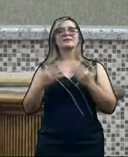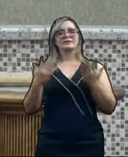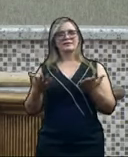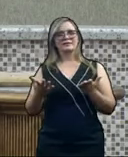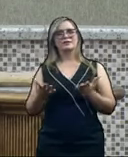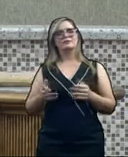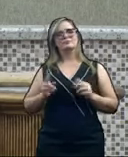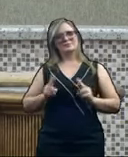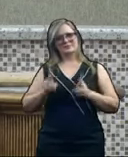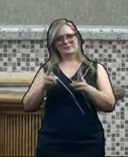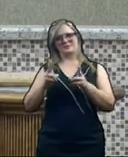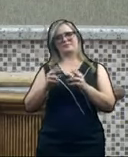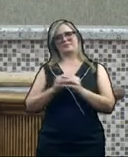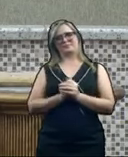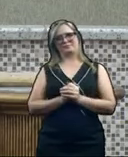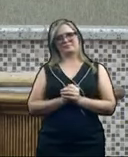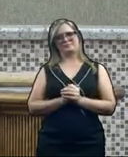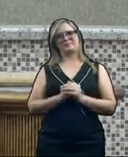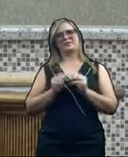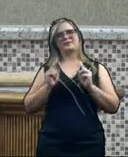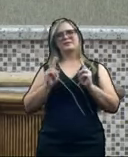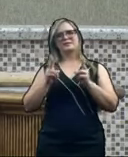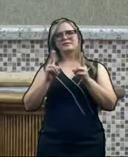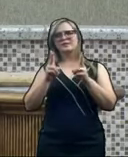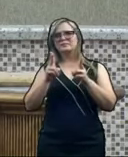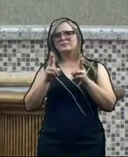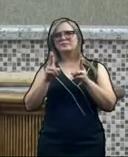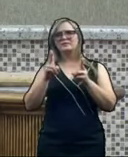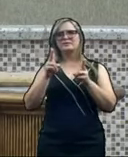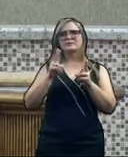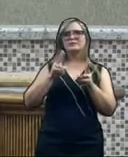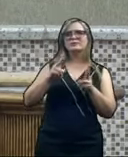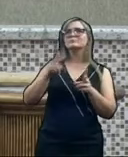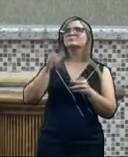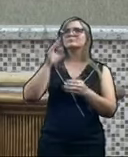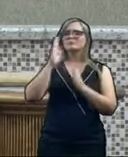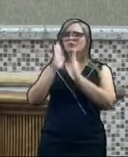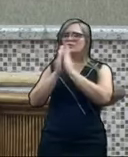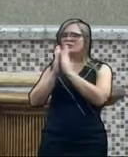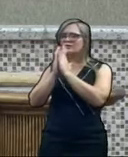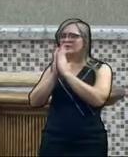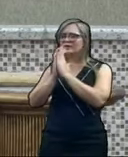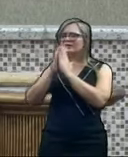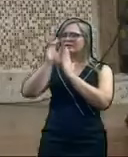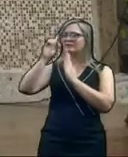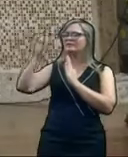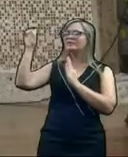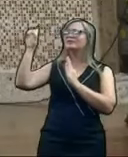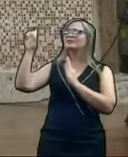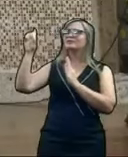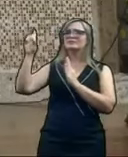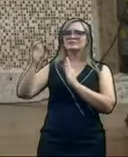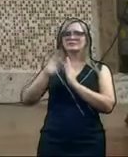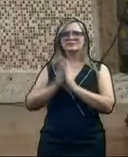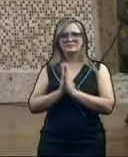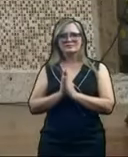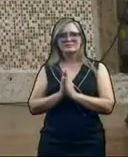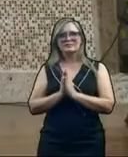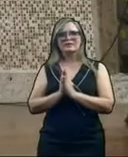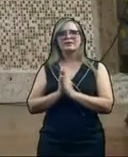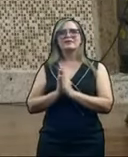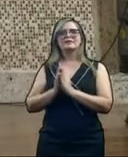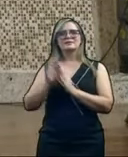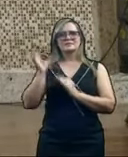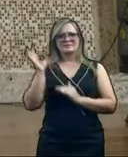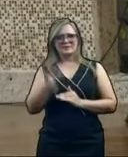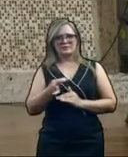vez que eu tomei uma decisão tem que consultar as fontes certas e Não dê ouvido as orientações eu me